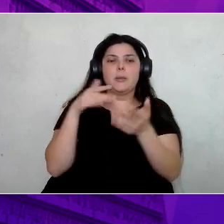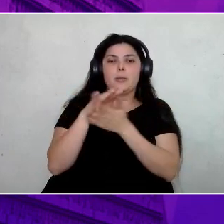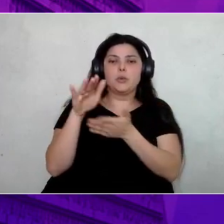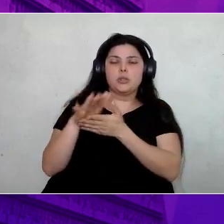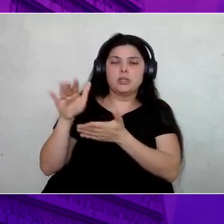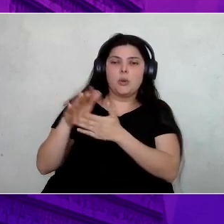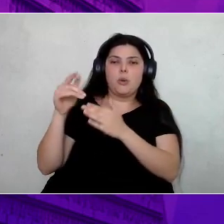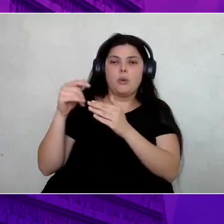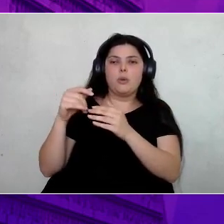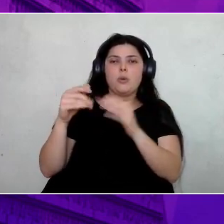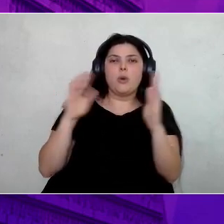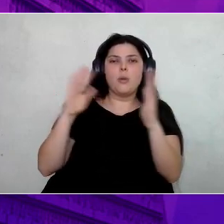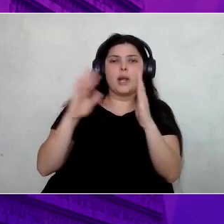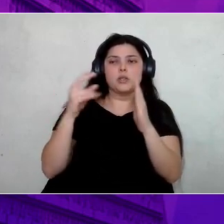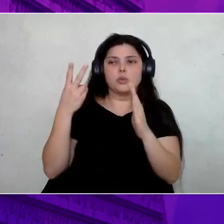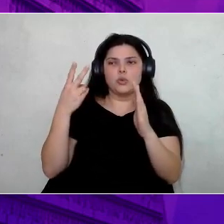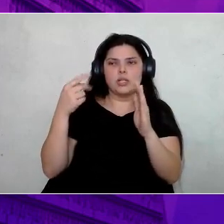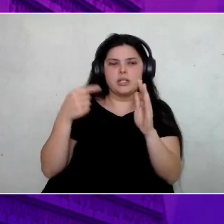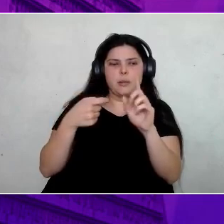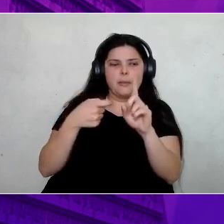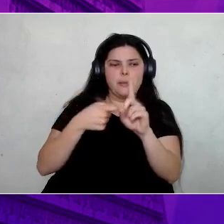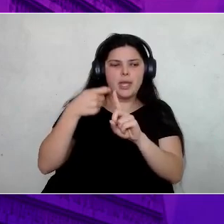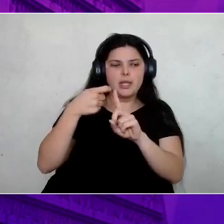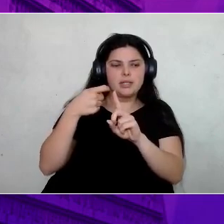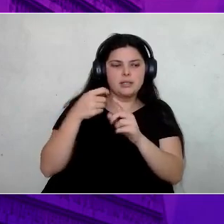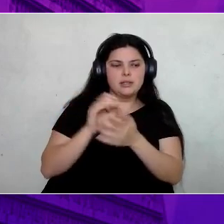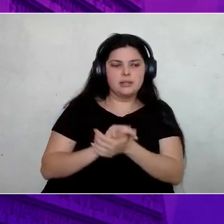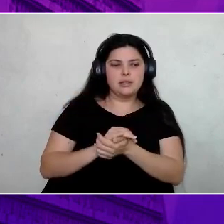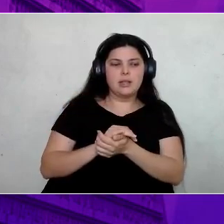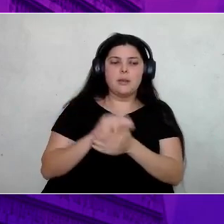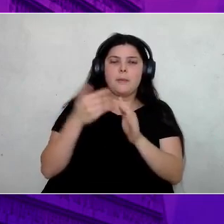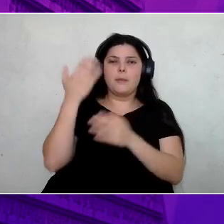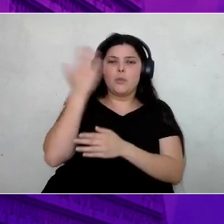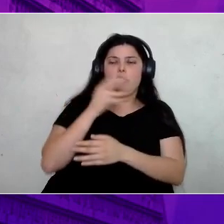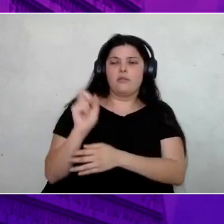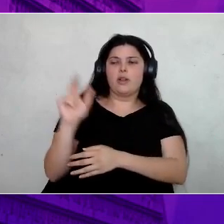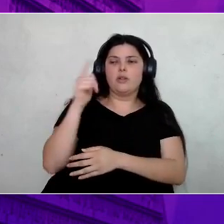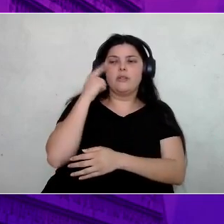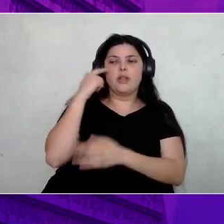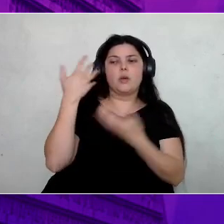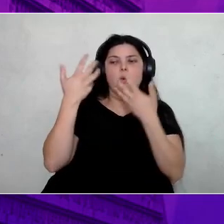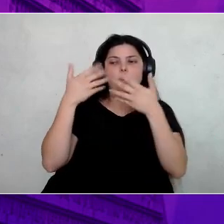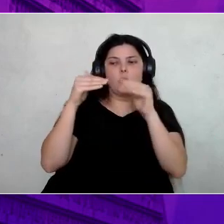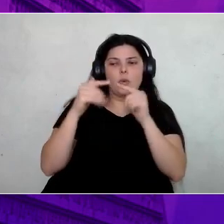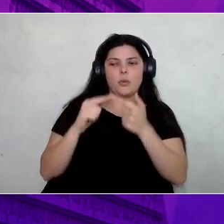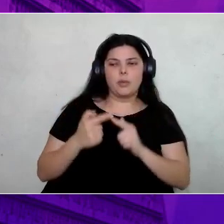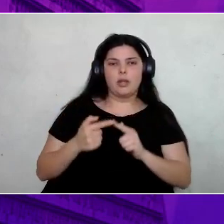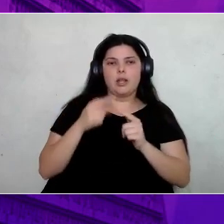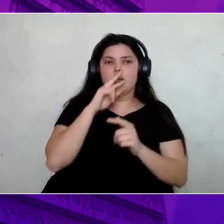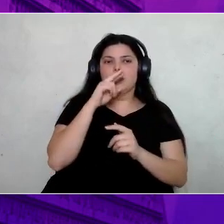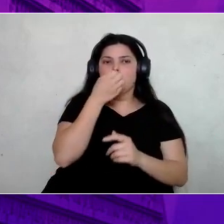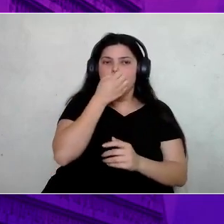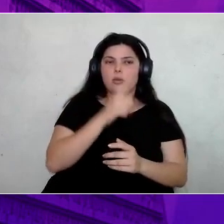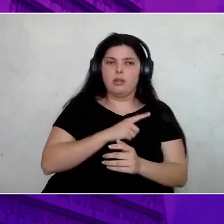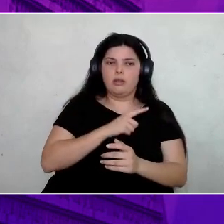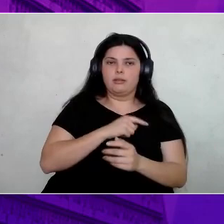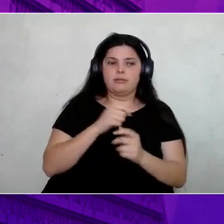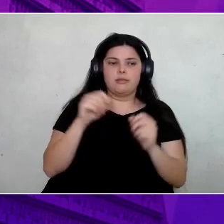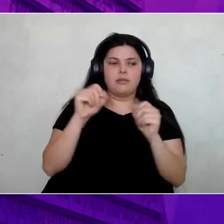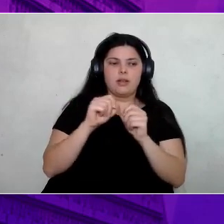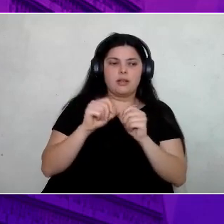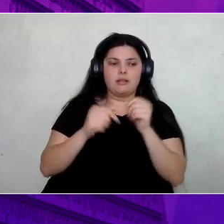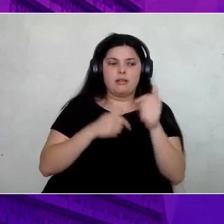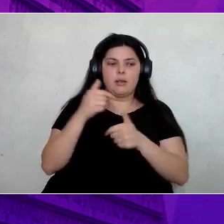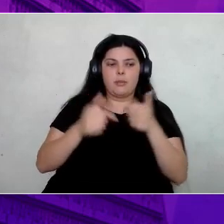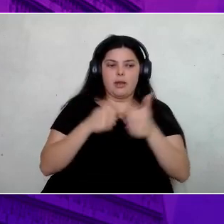É o prazo que vocês têm para provar o valor, para ver que faz sentido e a gente começar a ver resultado disso. A gente vai lá, trabalha, vou contar